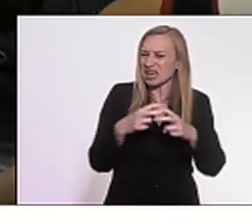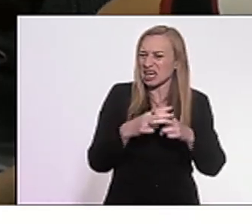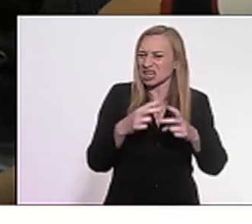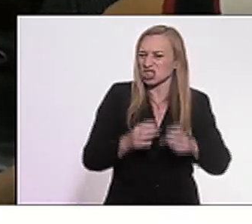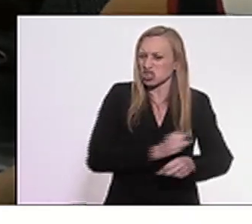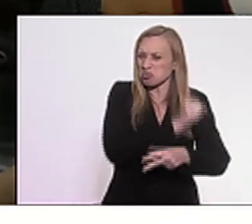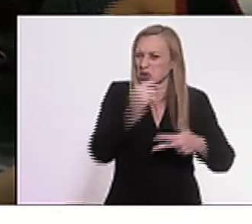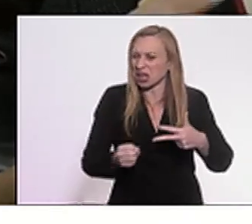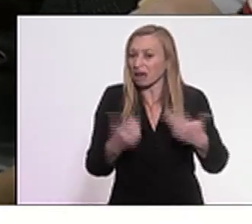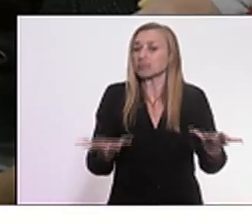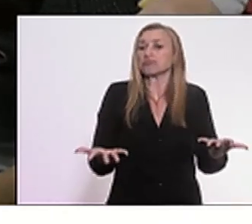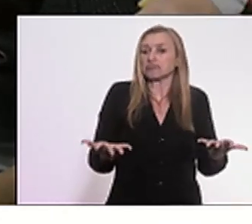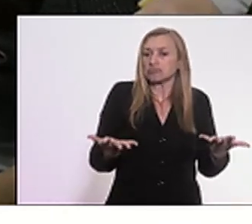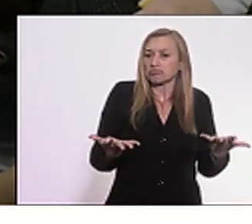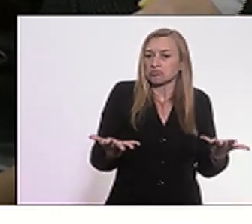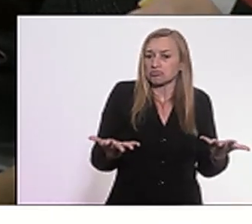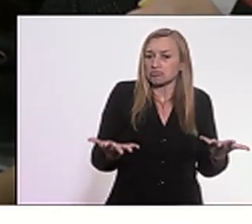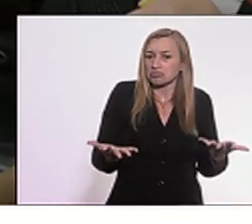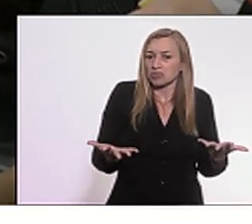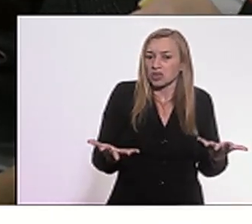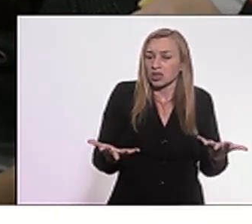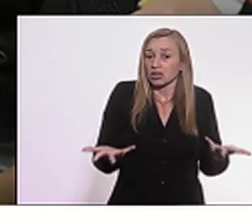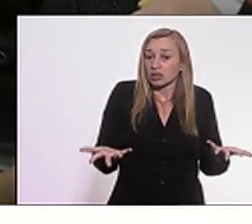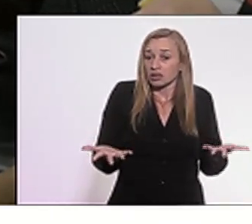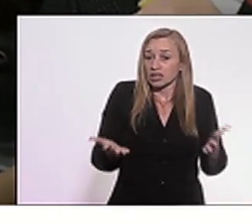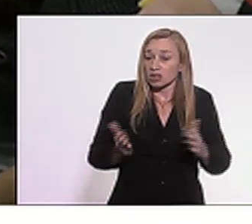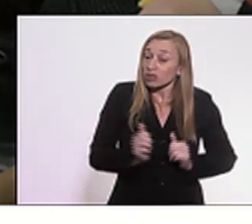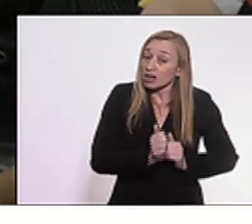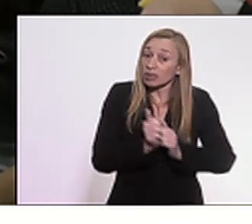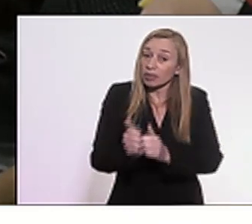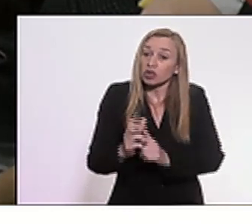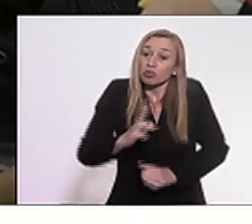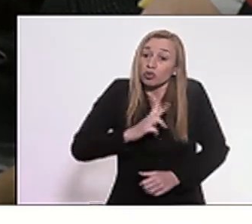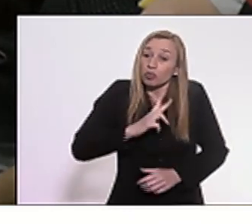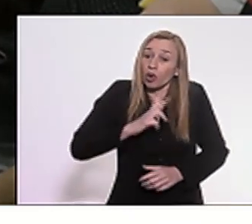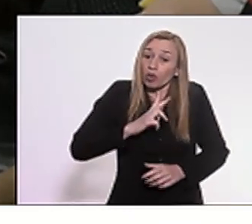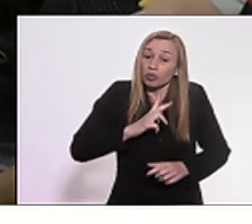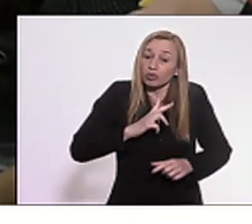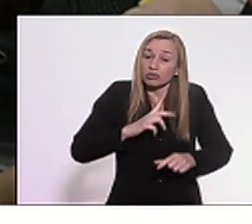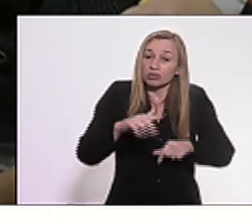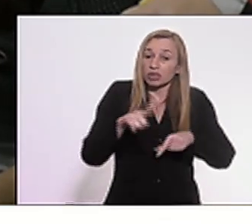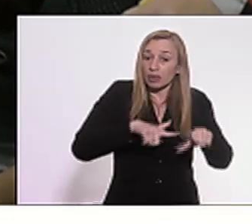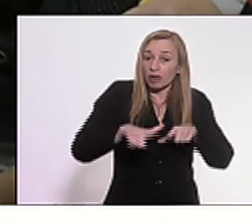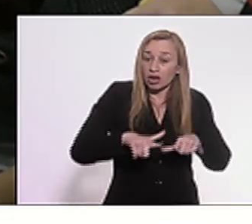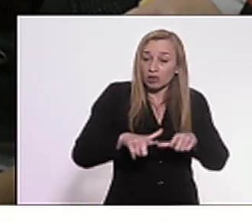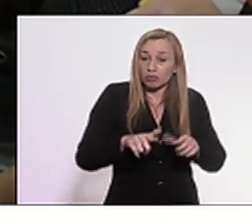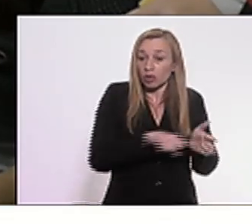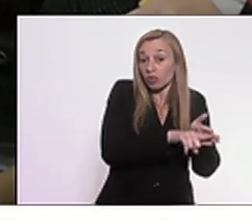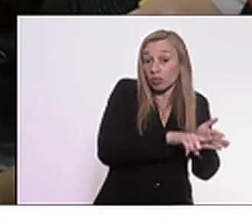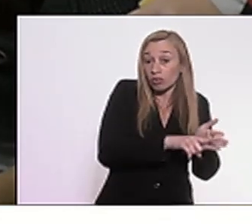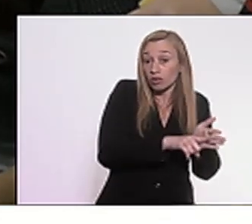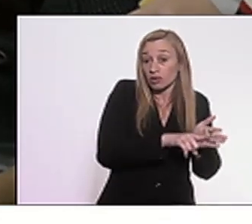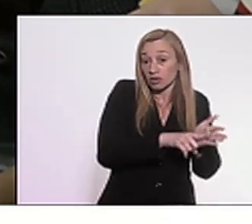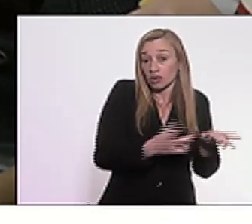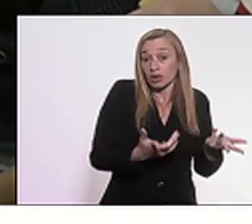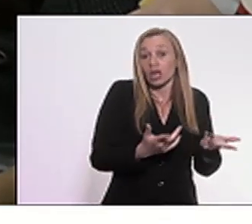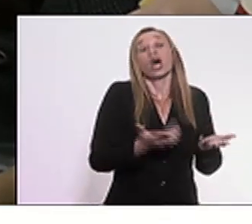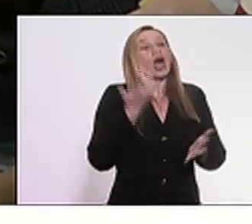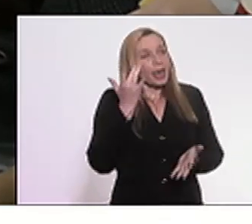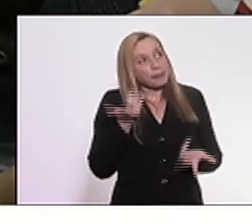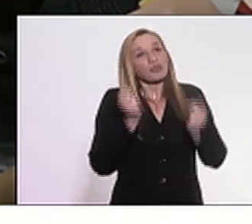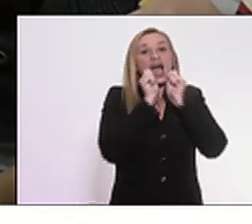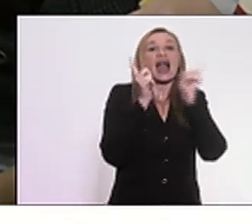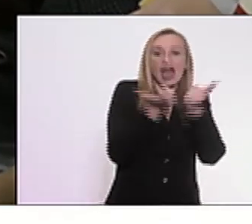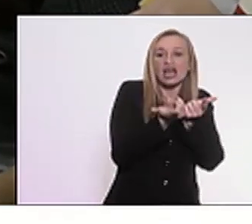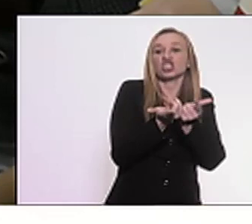fazer um encaminhamento para o próprio órgão apurar, né? Assim. A LERJ tem prerrogativa de fiscalização, né? Então, Sim. eu acho que